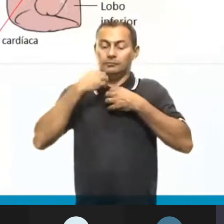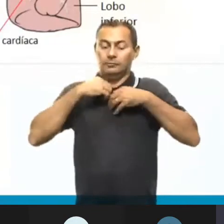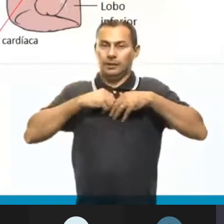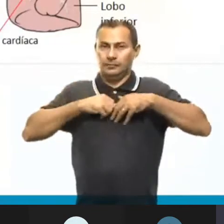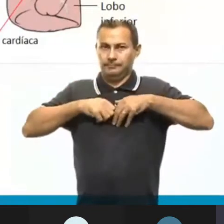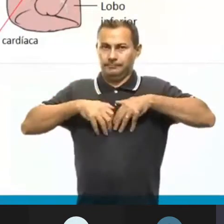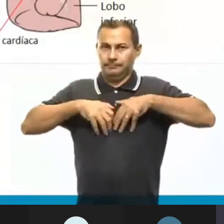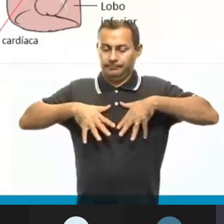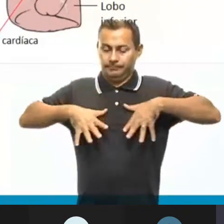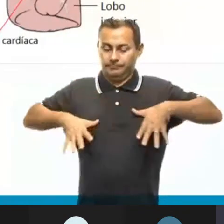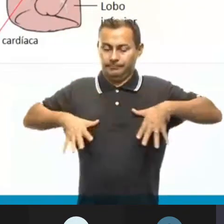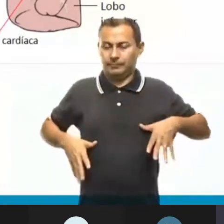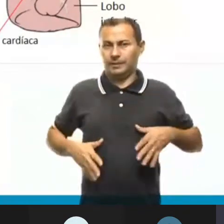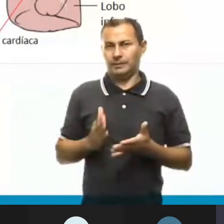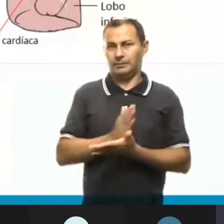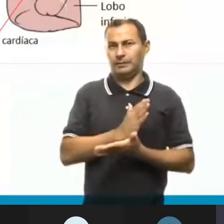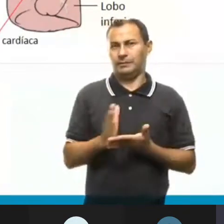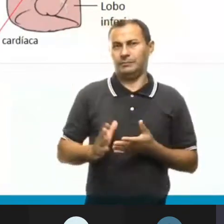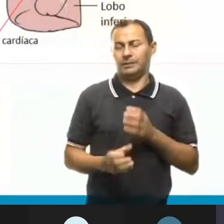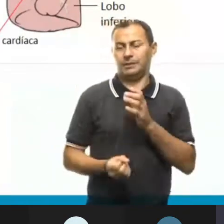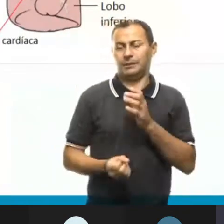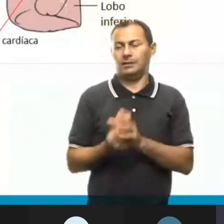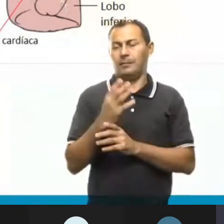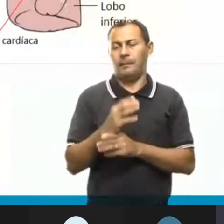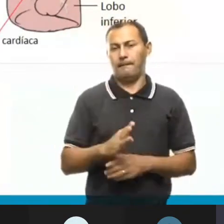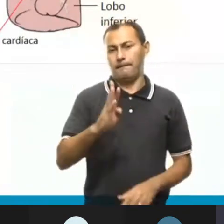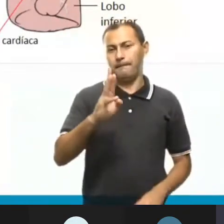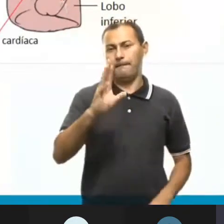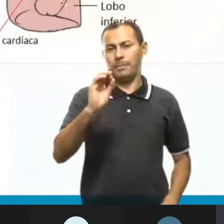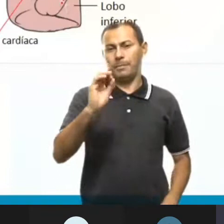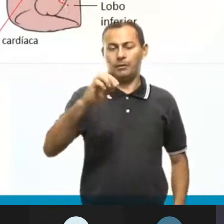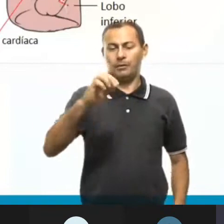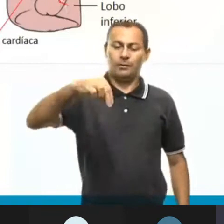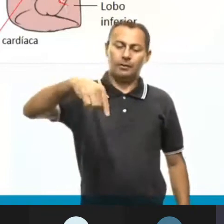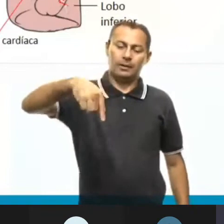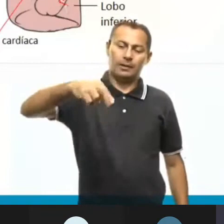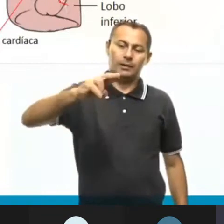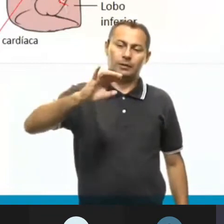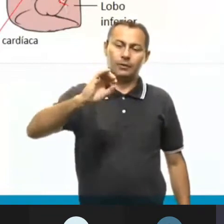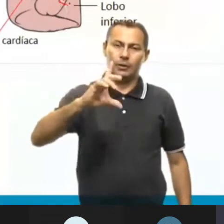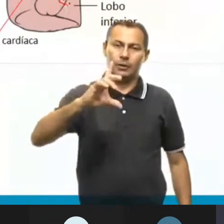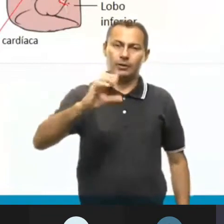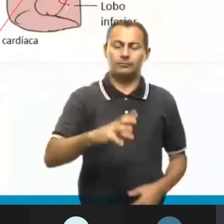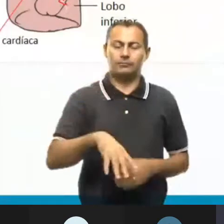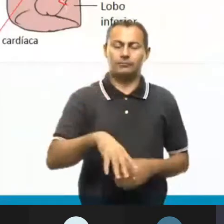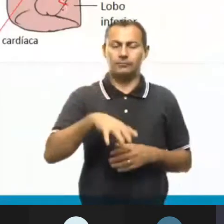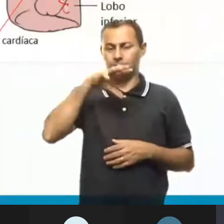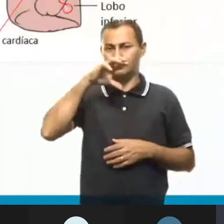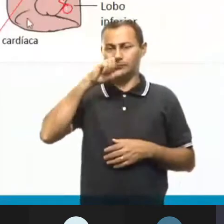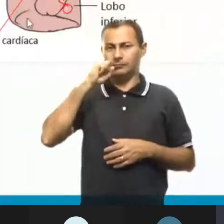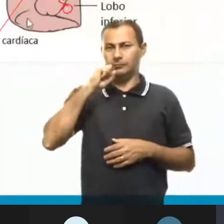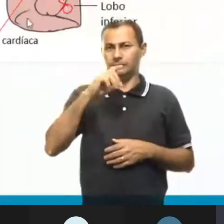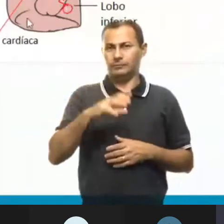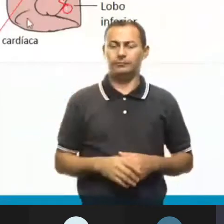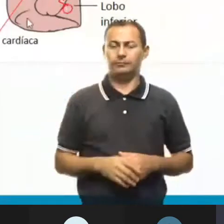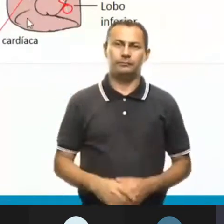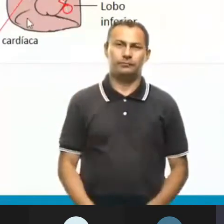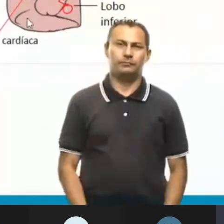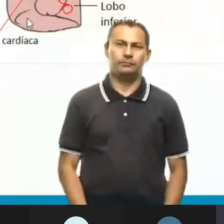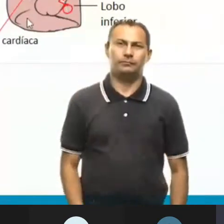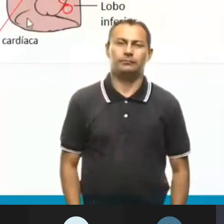ó, tá? E foi se dividindo, formando, então, os bronquíolos, né, bronquíolos terminais